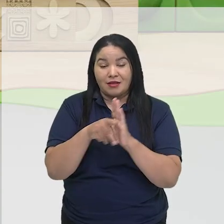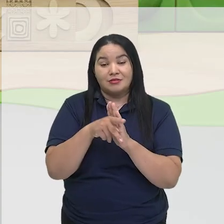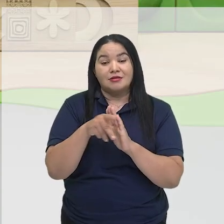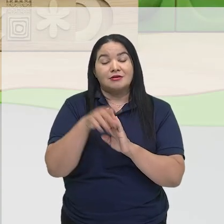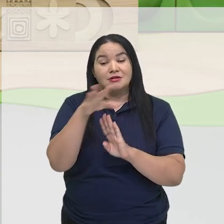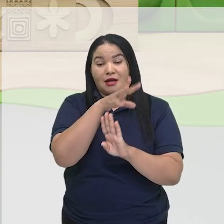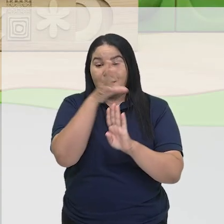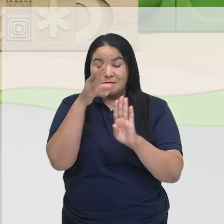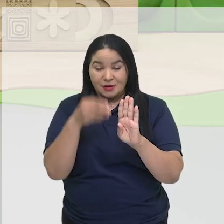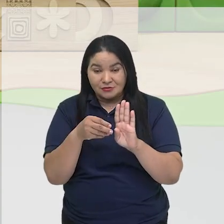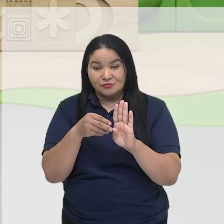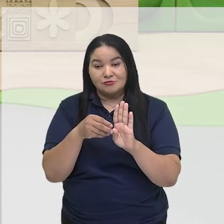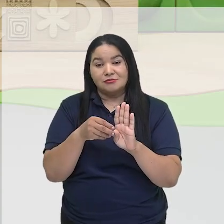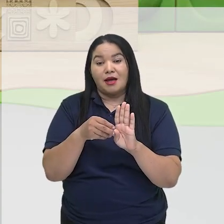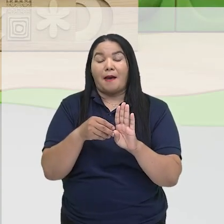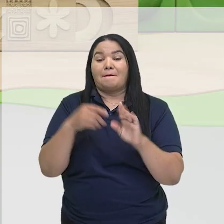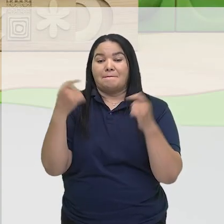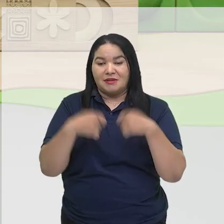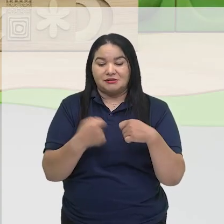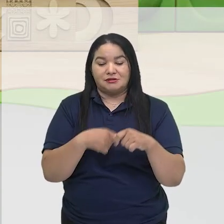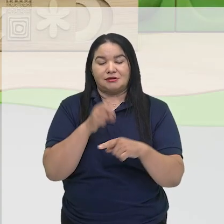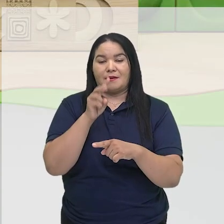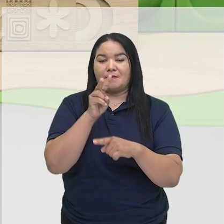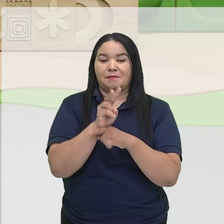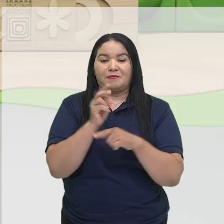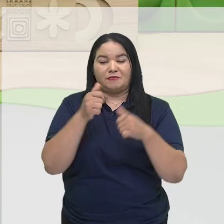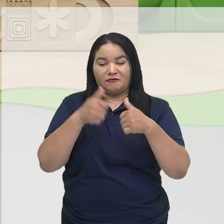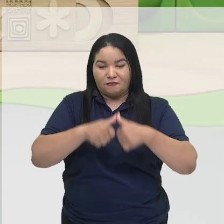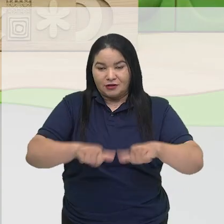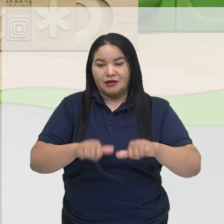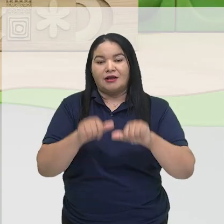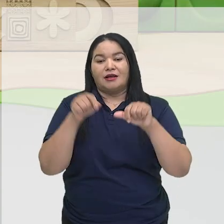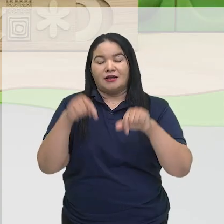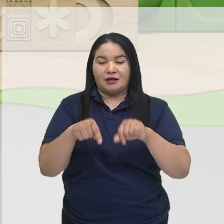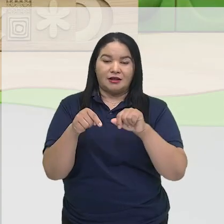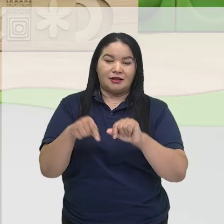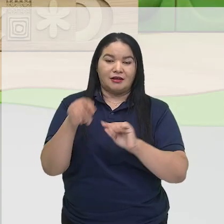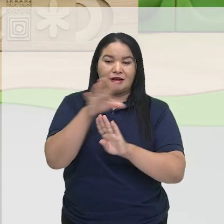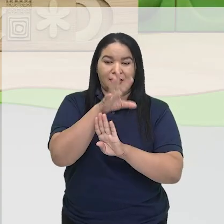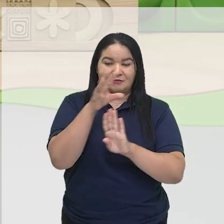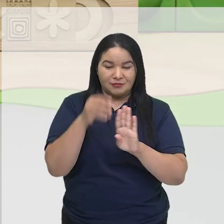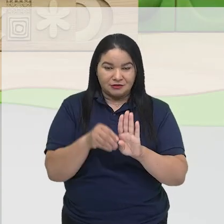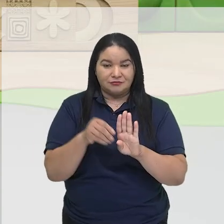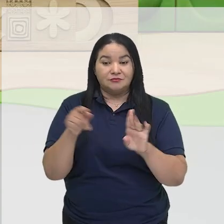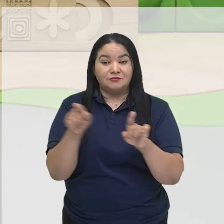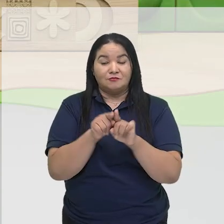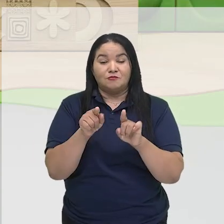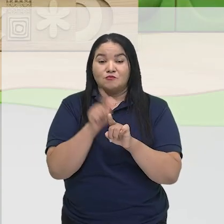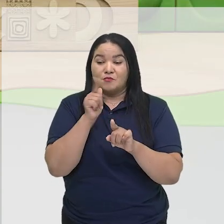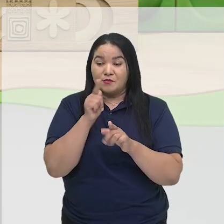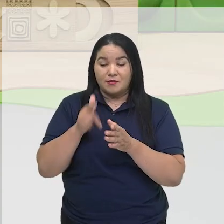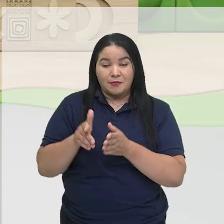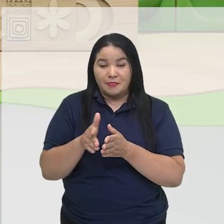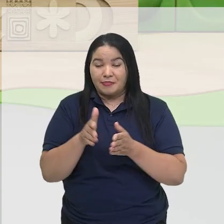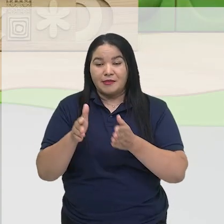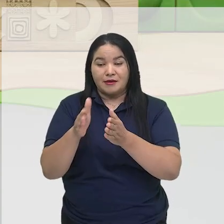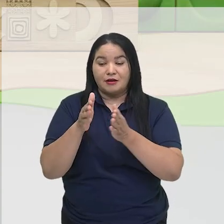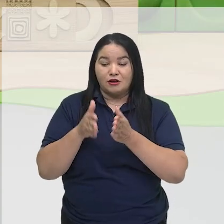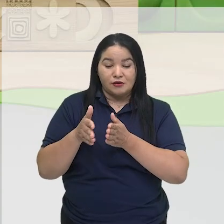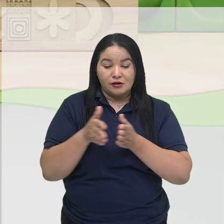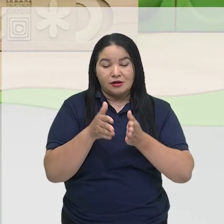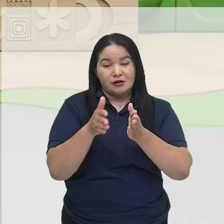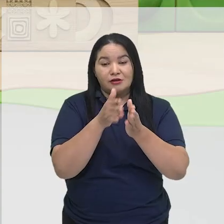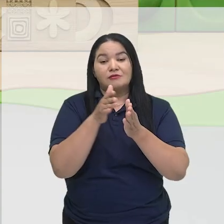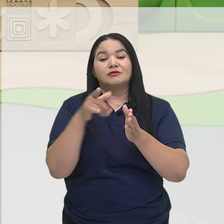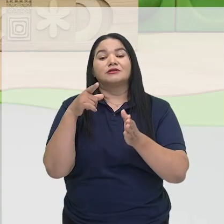devem permanecer na Amazônia. E a nossa bacia, né, amazônica, ela também abriga